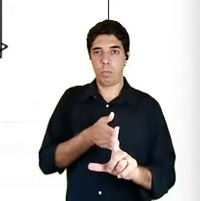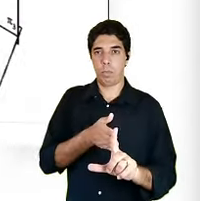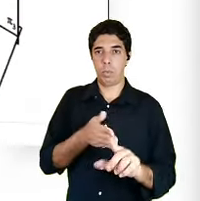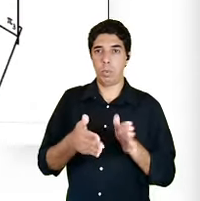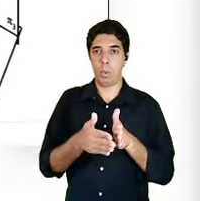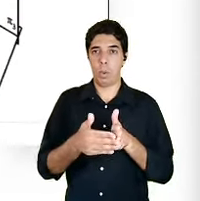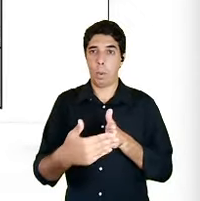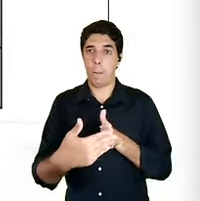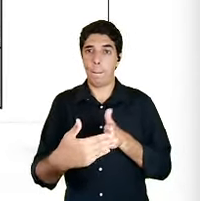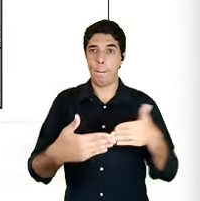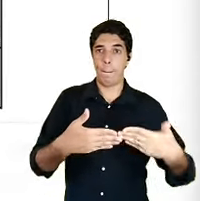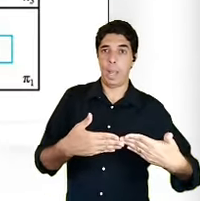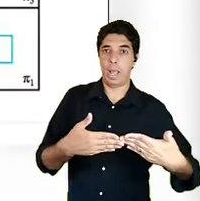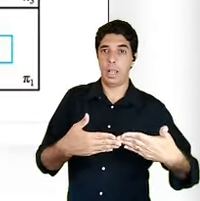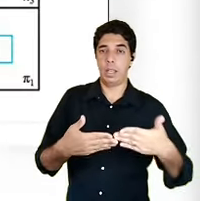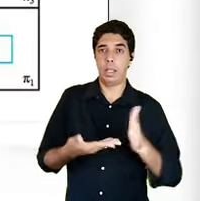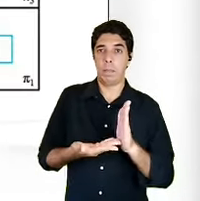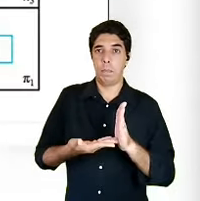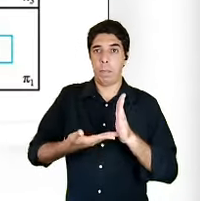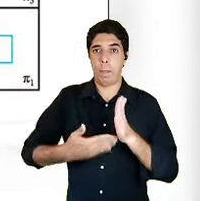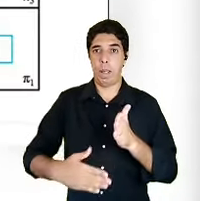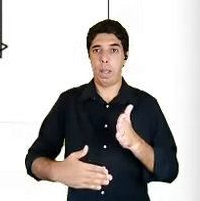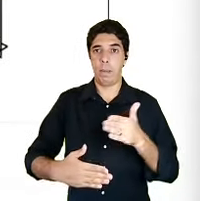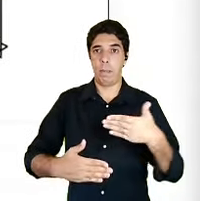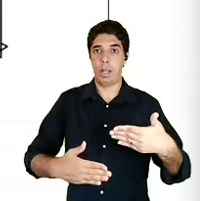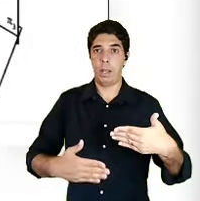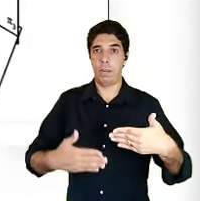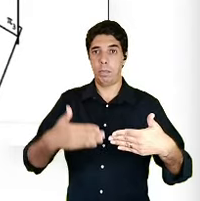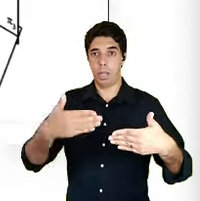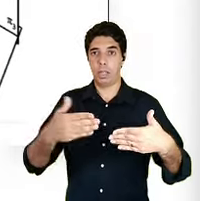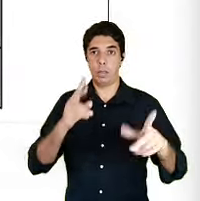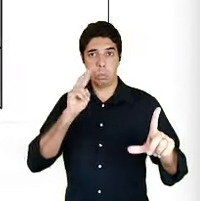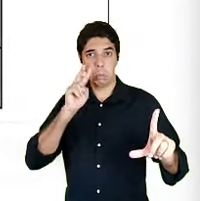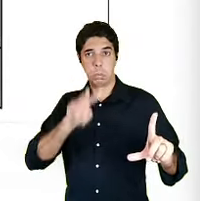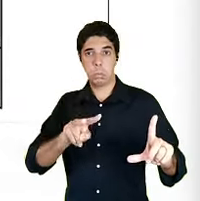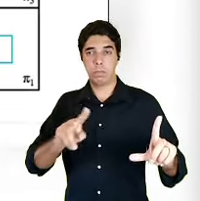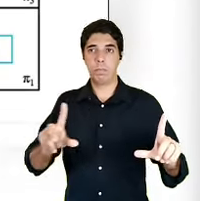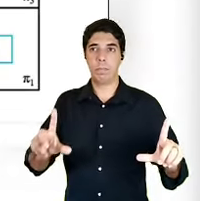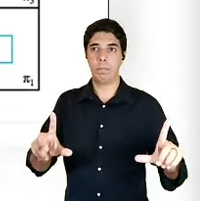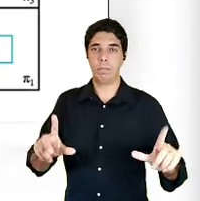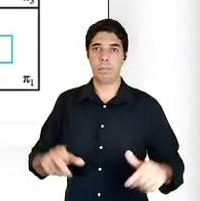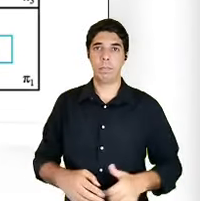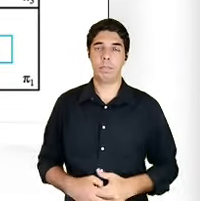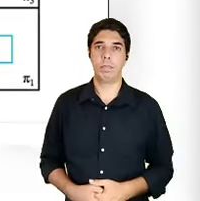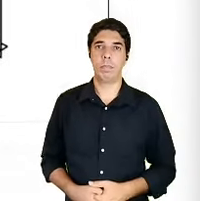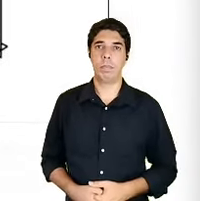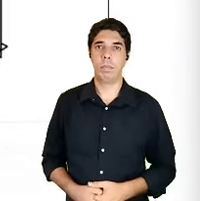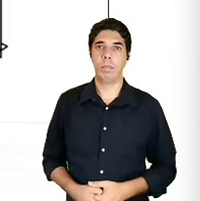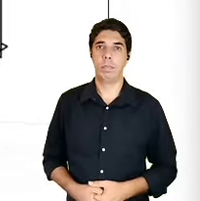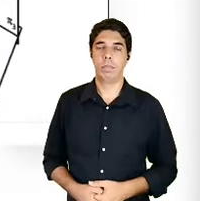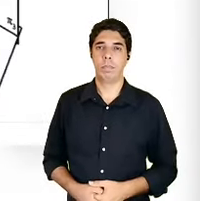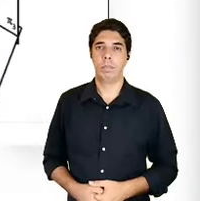vai ficar aqui do lado da minha vista frontal. Nesse caso aqui, ó, a vista lateral